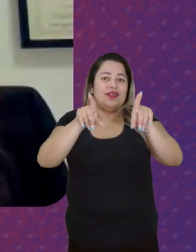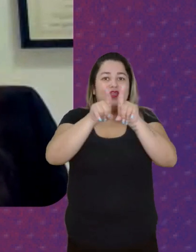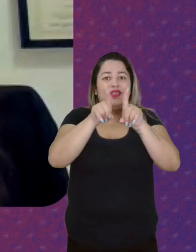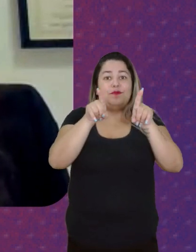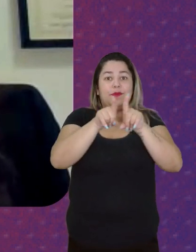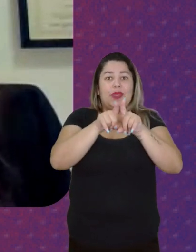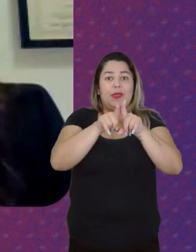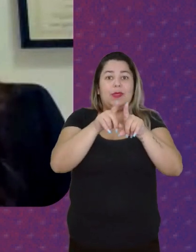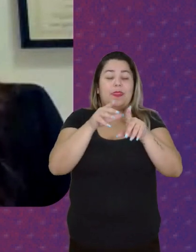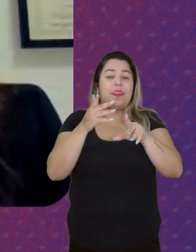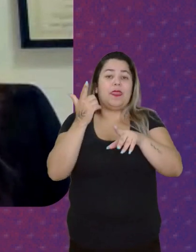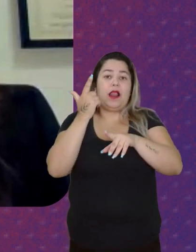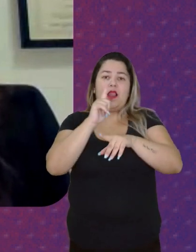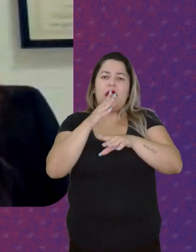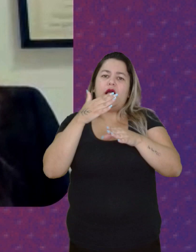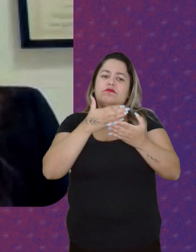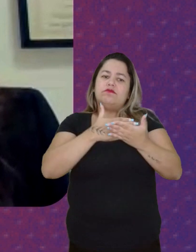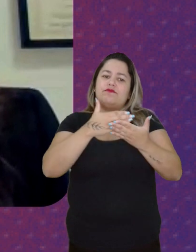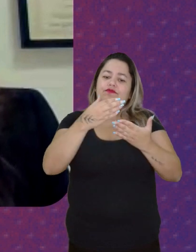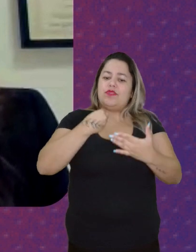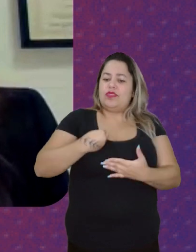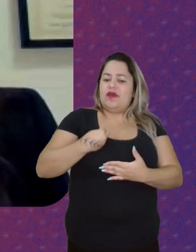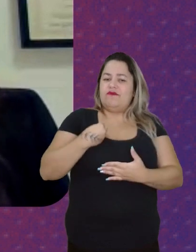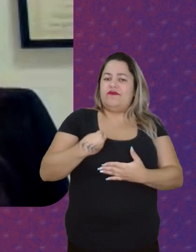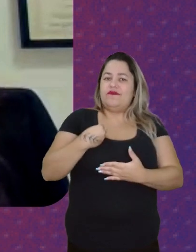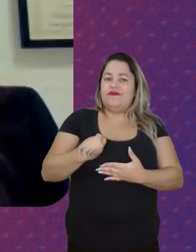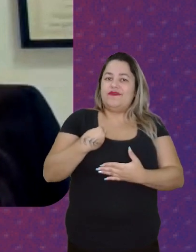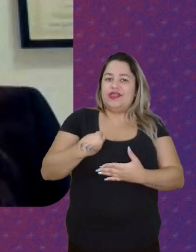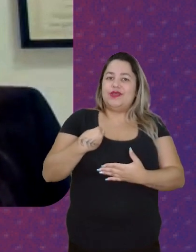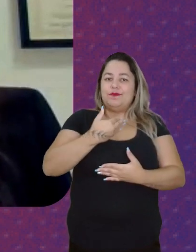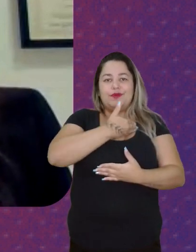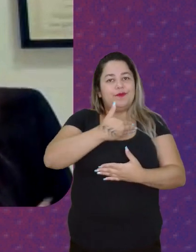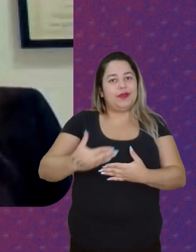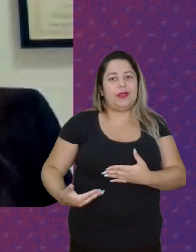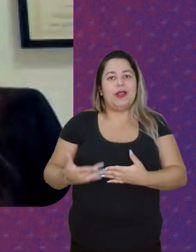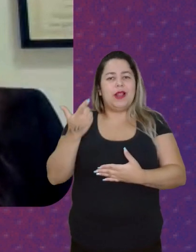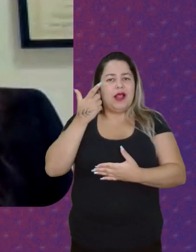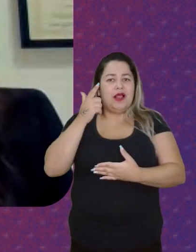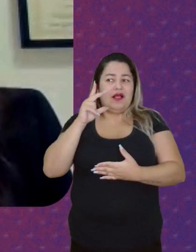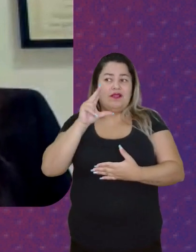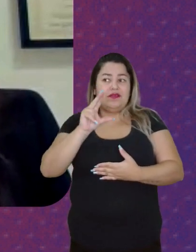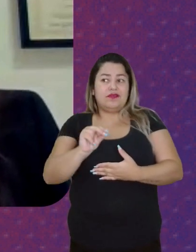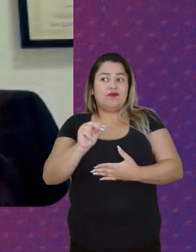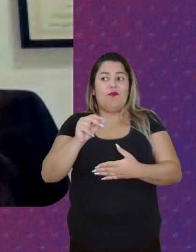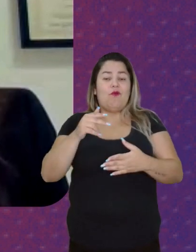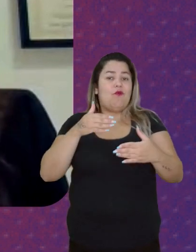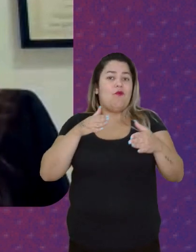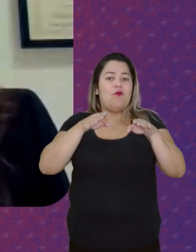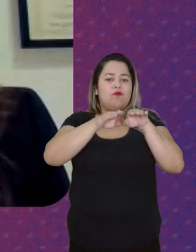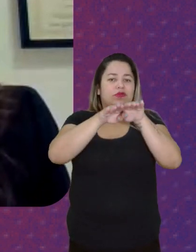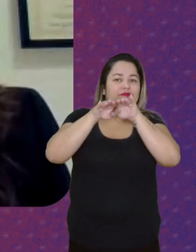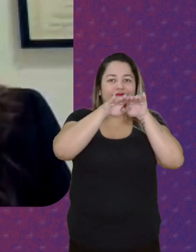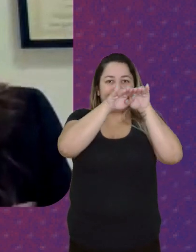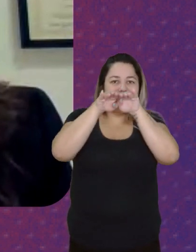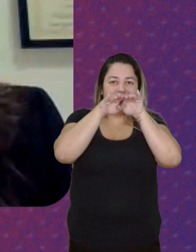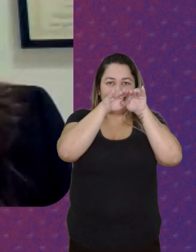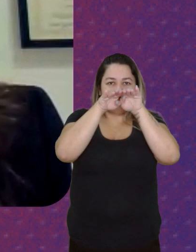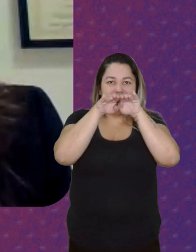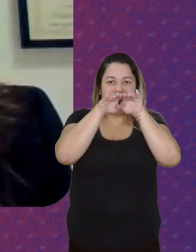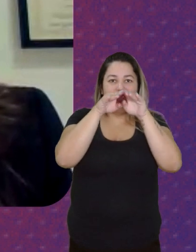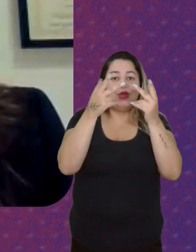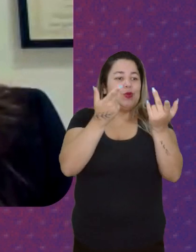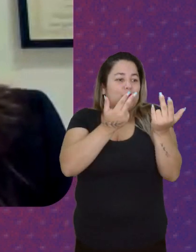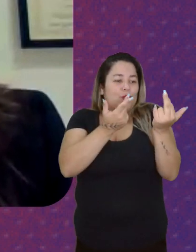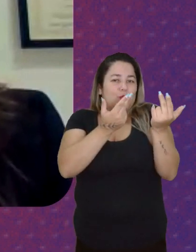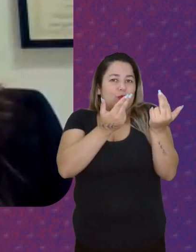que elas começaram a participar da vida pública faz com que elas não consigam, de fato, competir de forma igualitária com